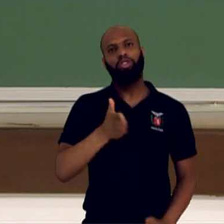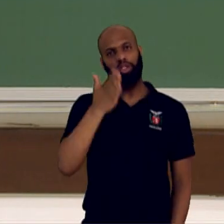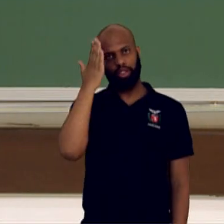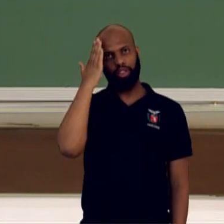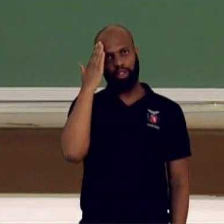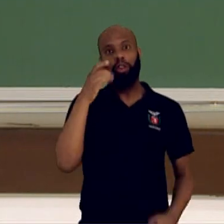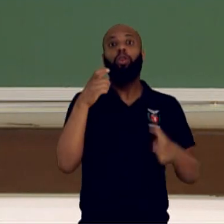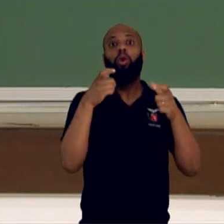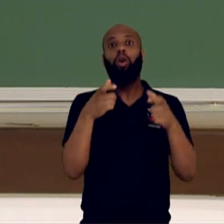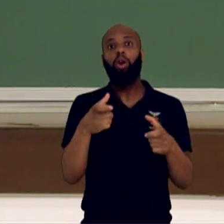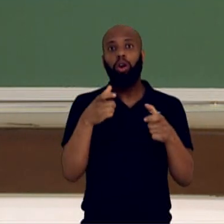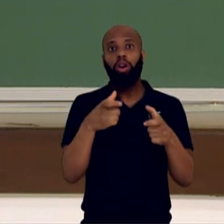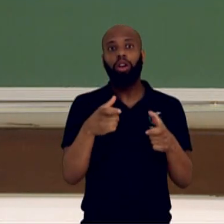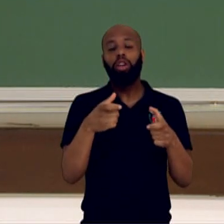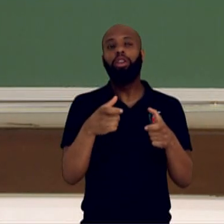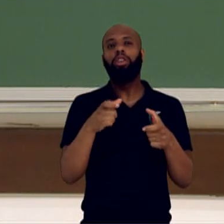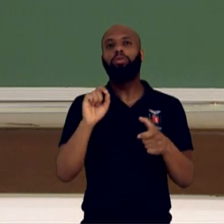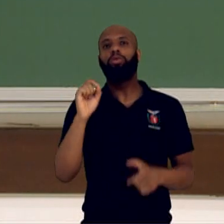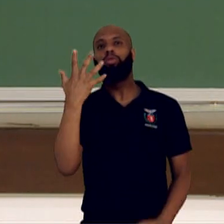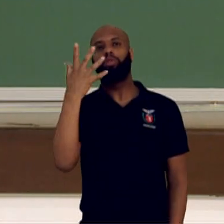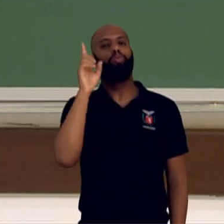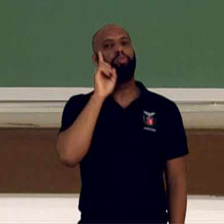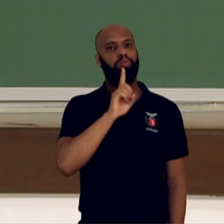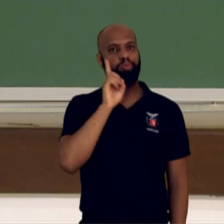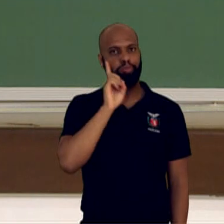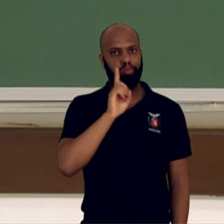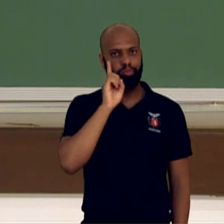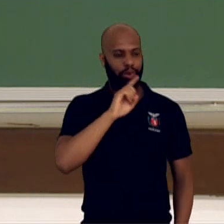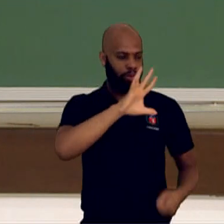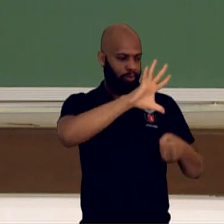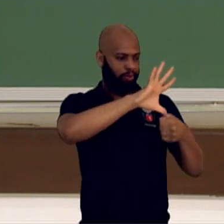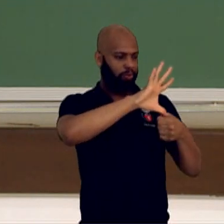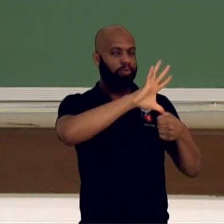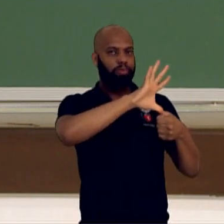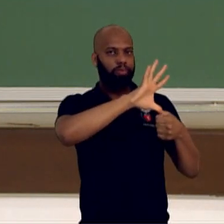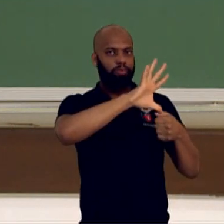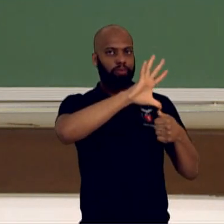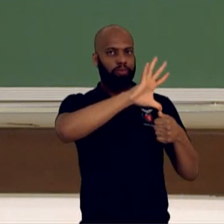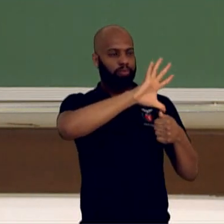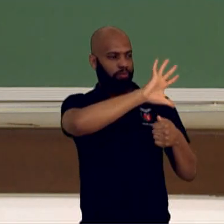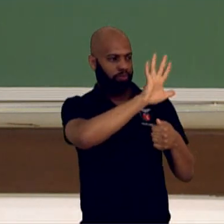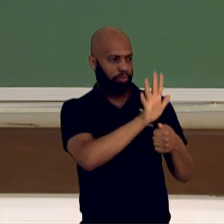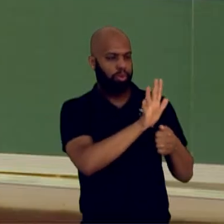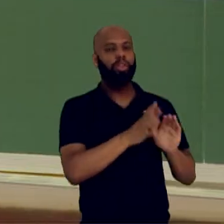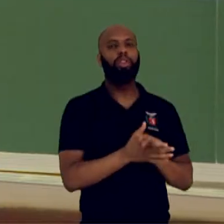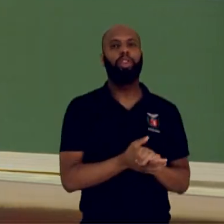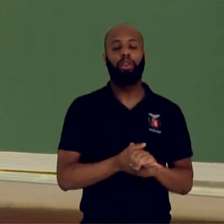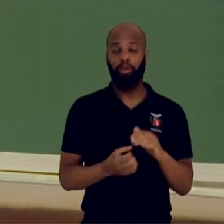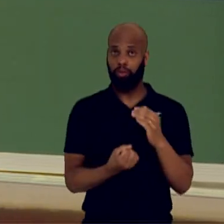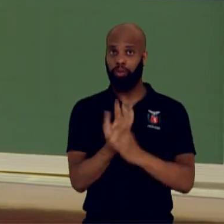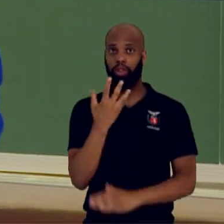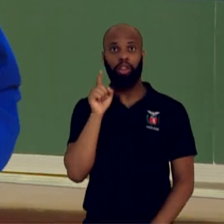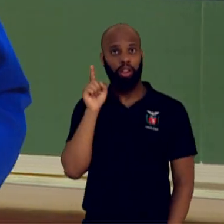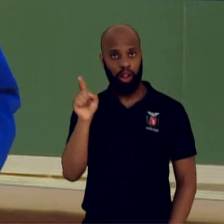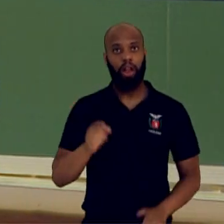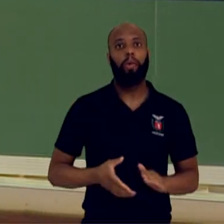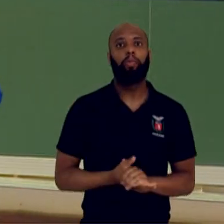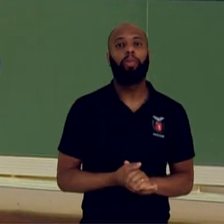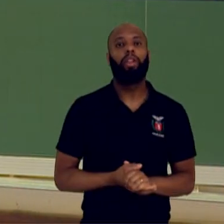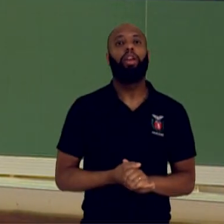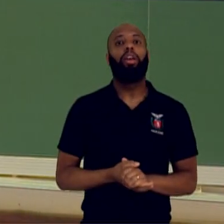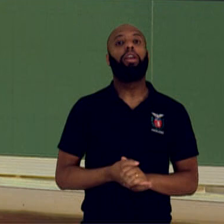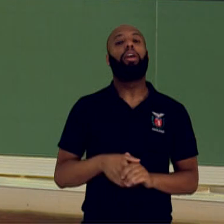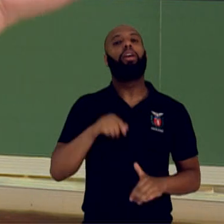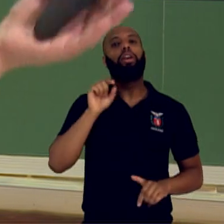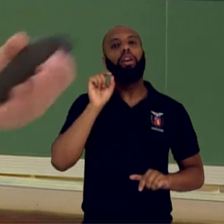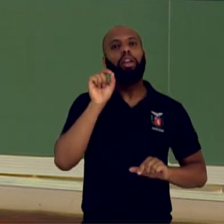descobriu que aconteceu nos Estados Unidos. Se criou primeiramente lá. E que foi uma